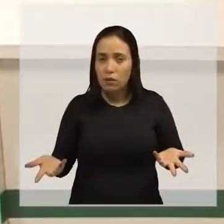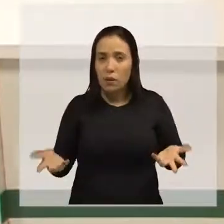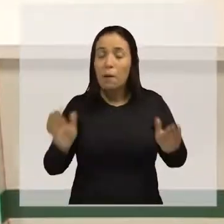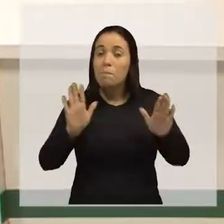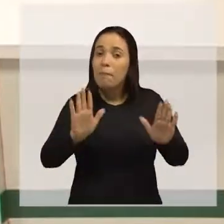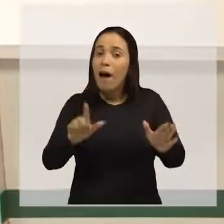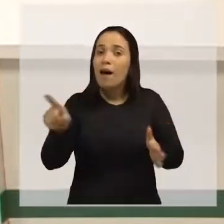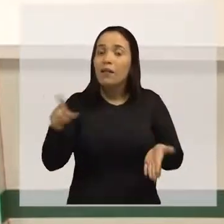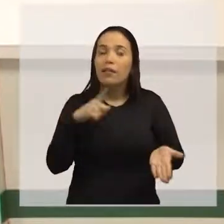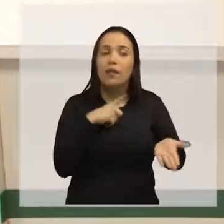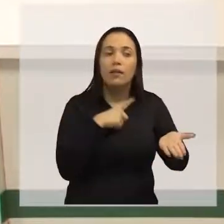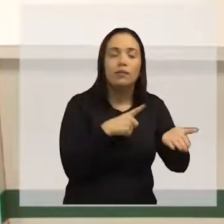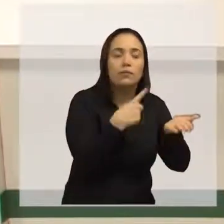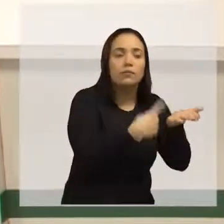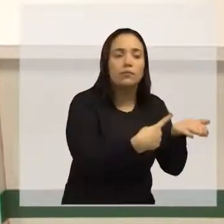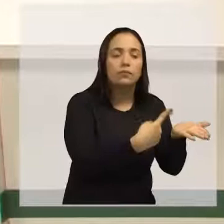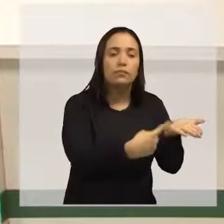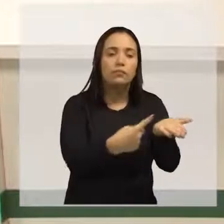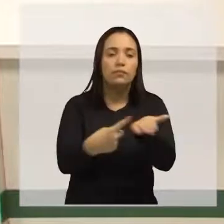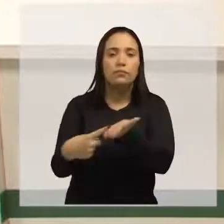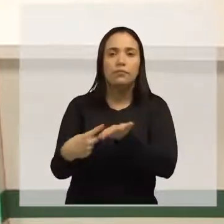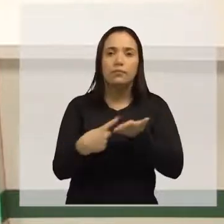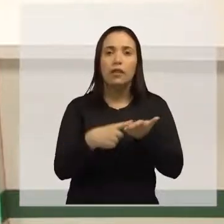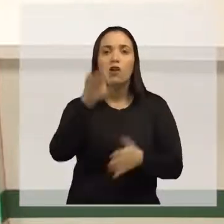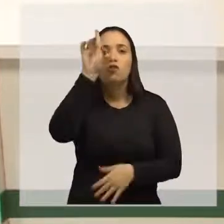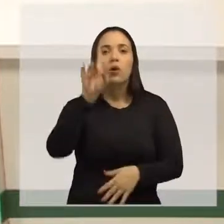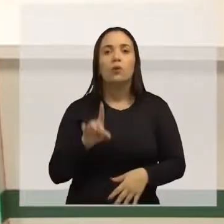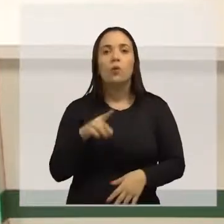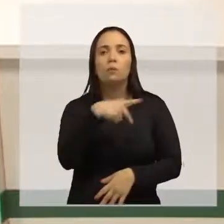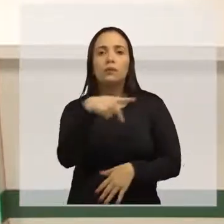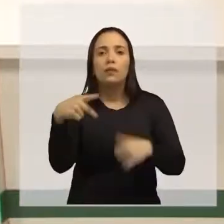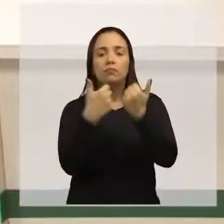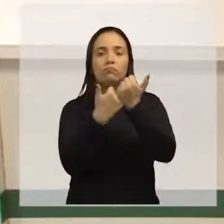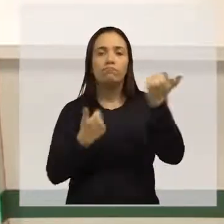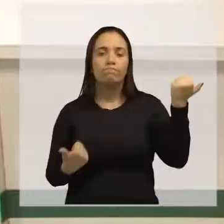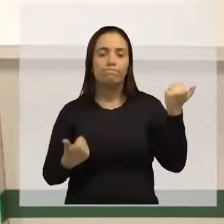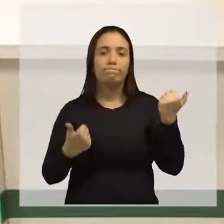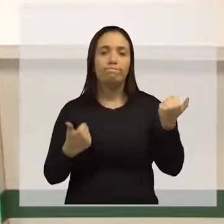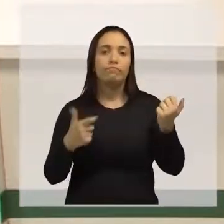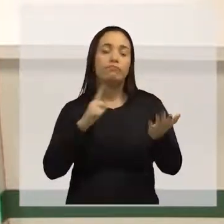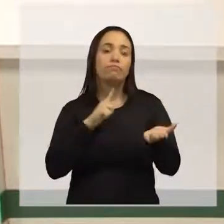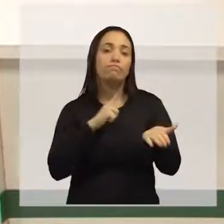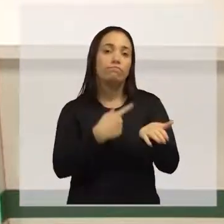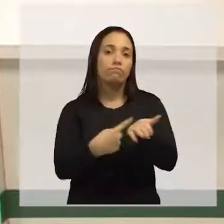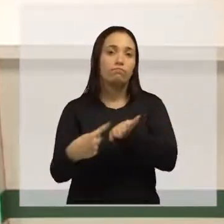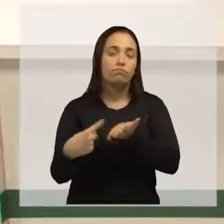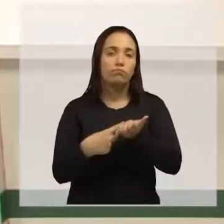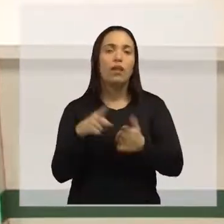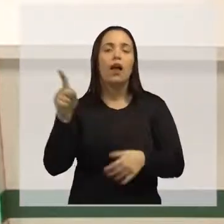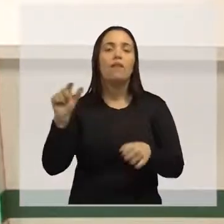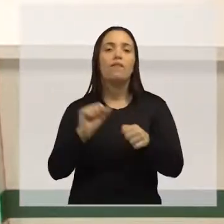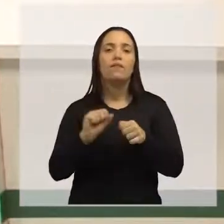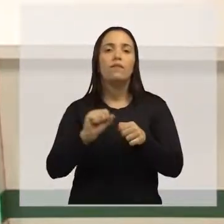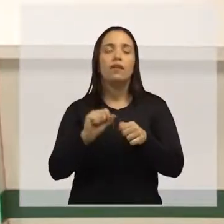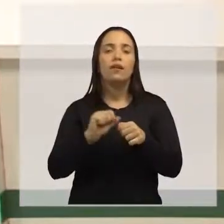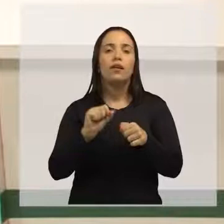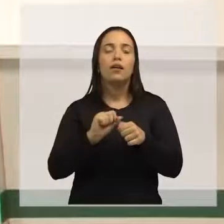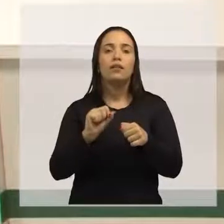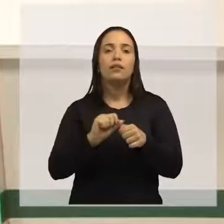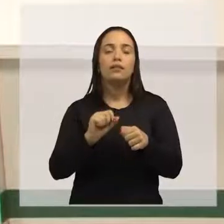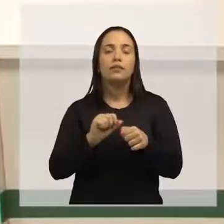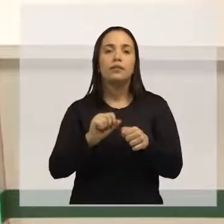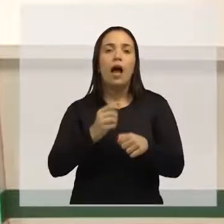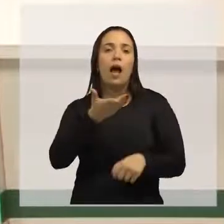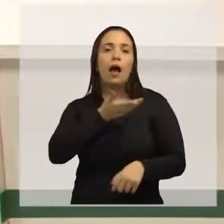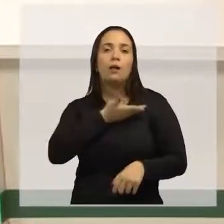chamando jogadores de interesse de determinados dirigentes. Isso, e fazendo aqueles amistosos, eles chamam de caça-níqueis, né?